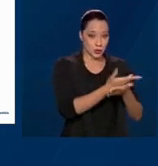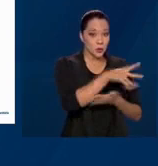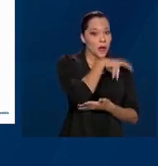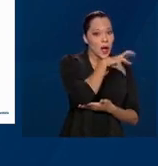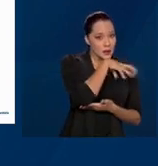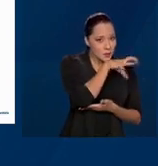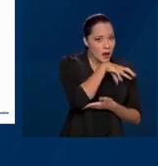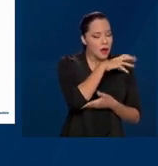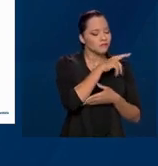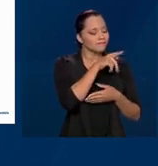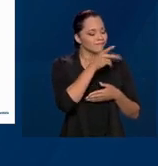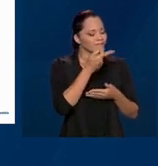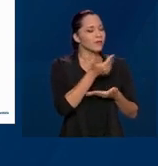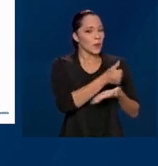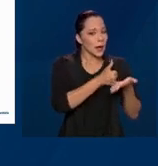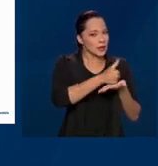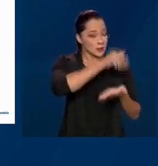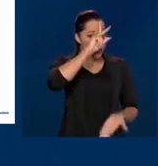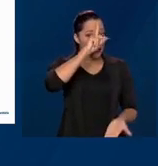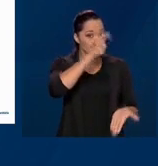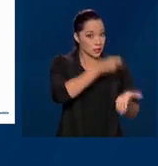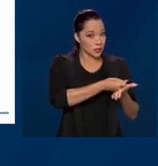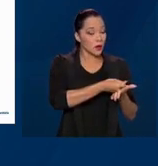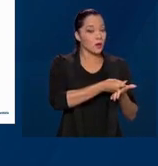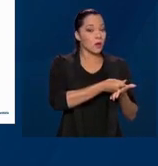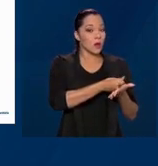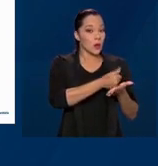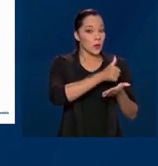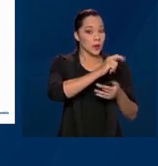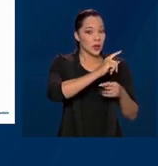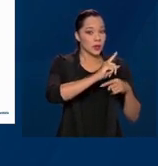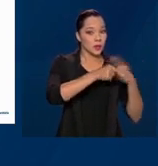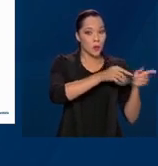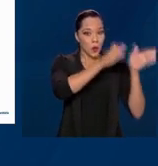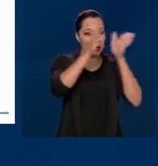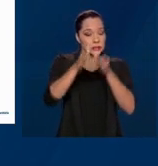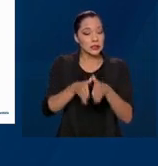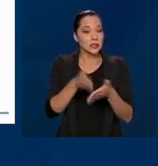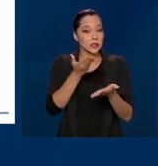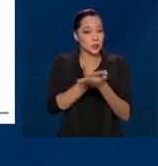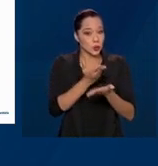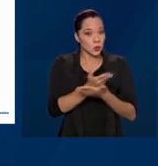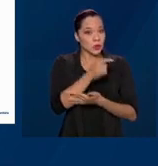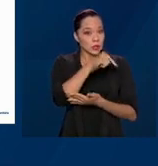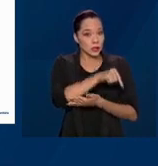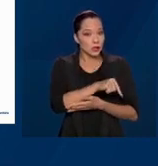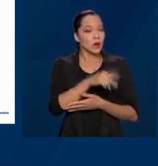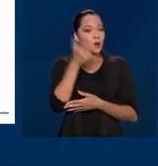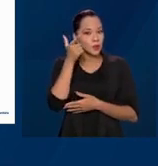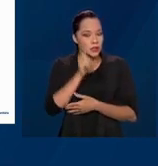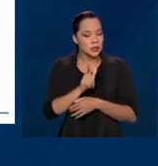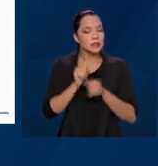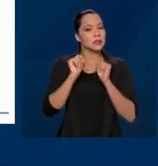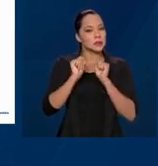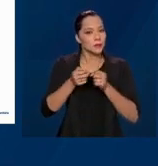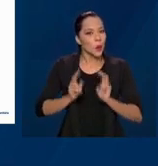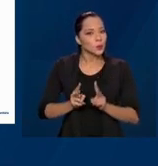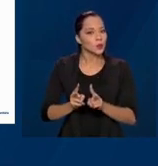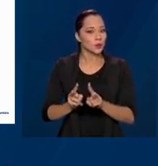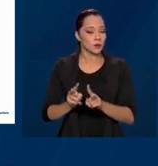embasaram a nossa decisão para que esse estudo que aconteceu aqui pudesse ser conduzido.